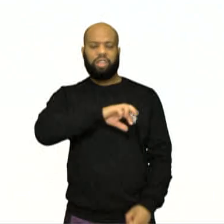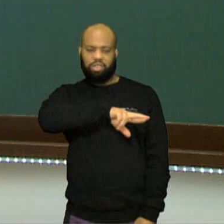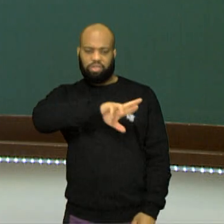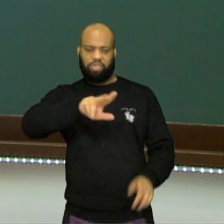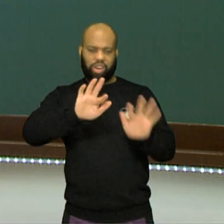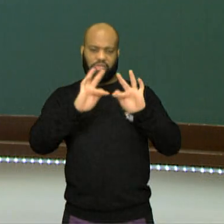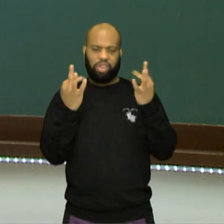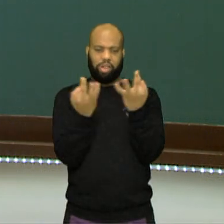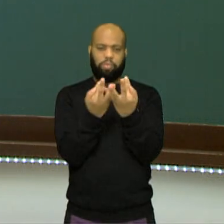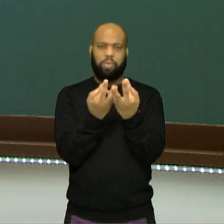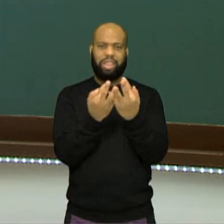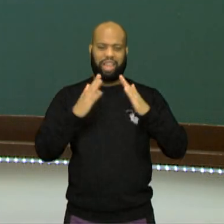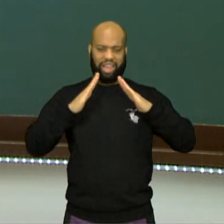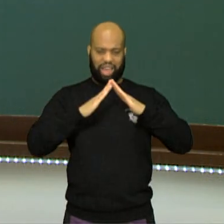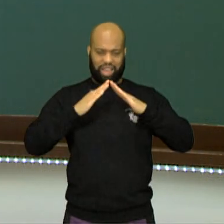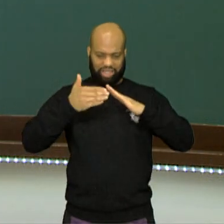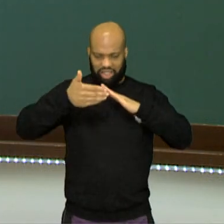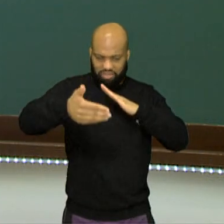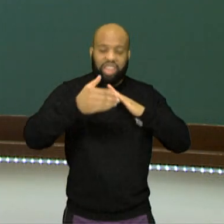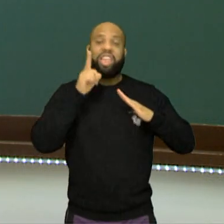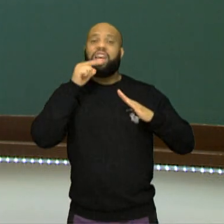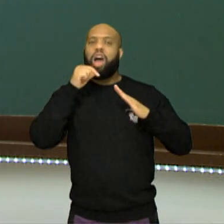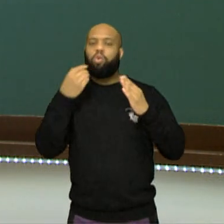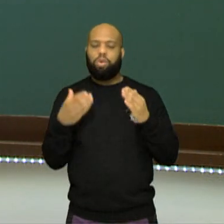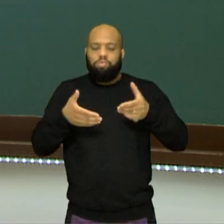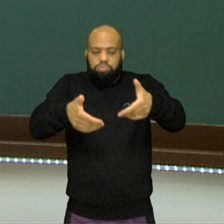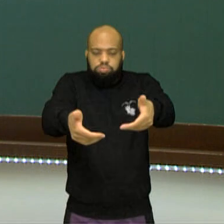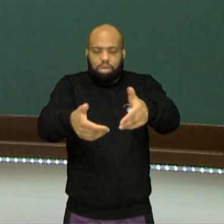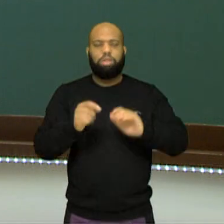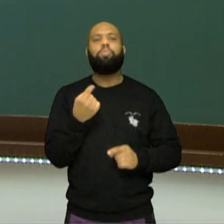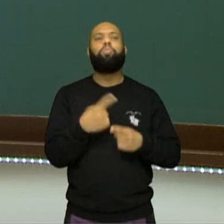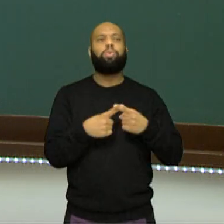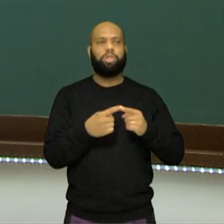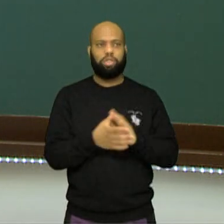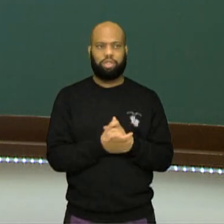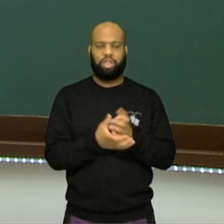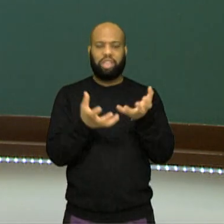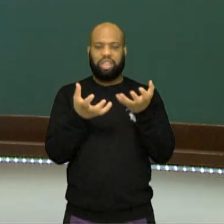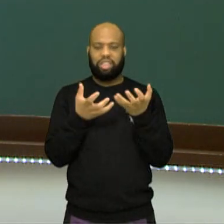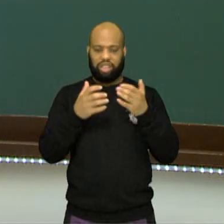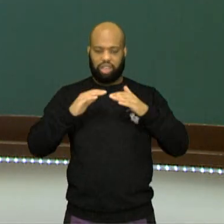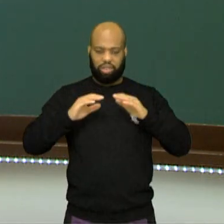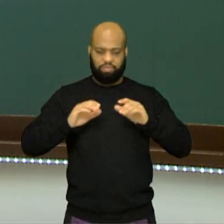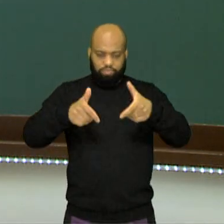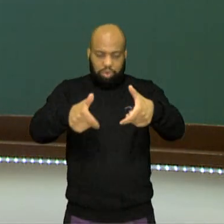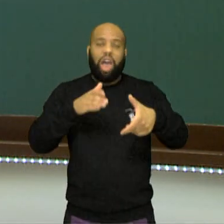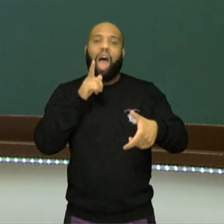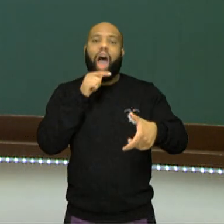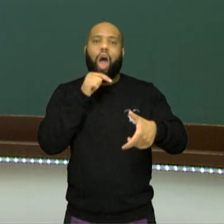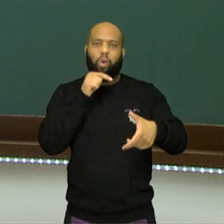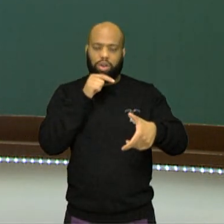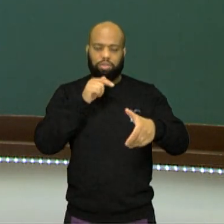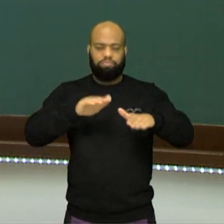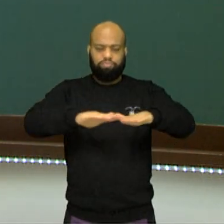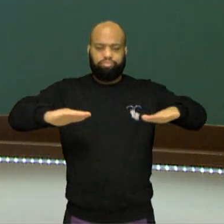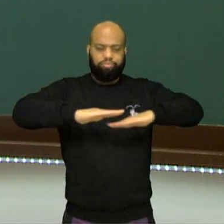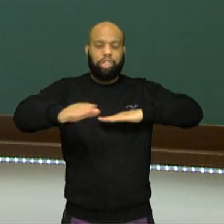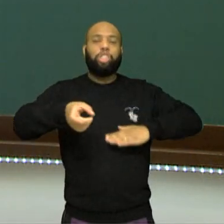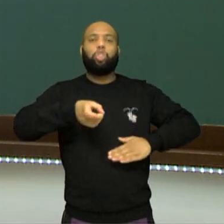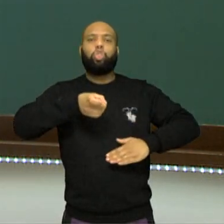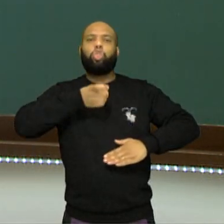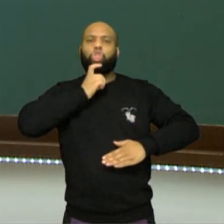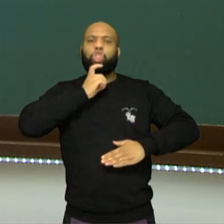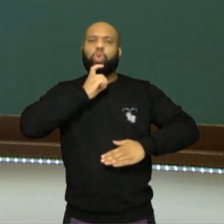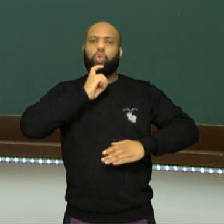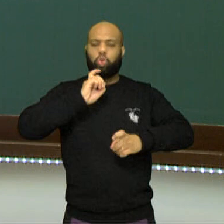colocam água no jardim? Because they have their own ice rink. Para que eles tenham o seu próprio espaço ali para